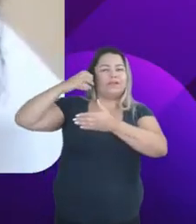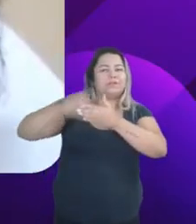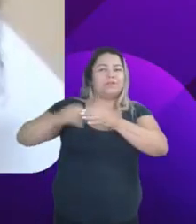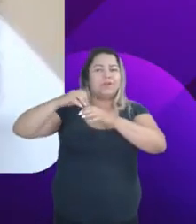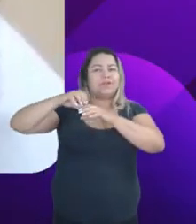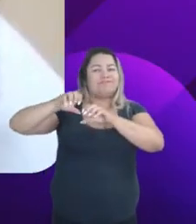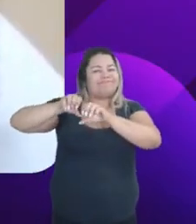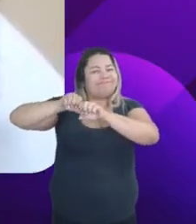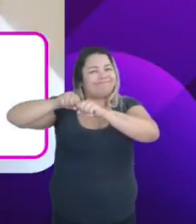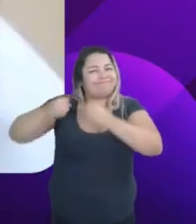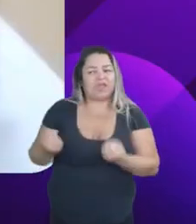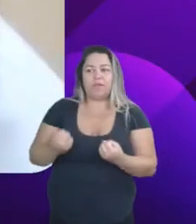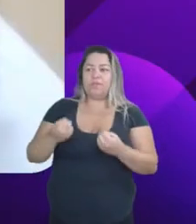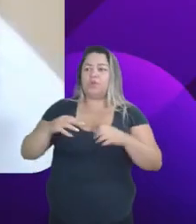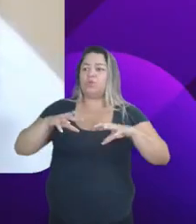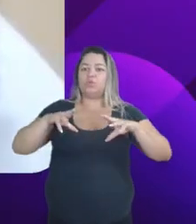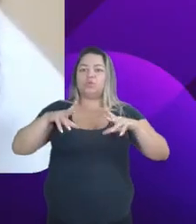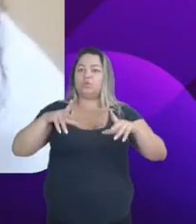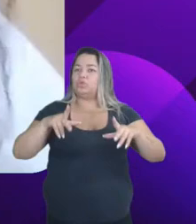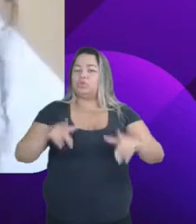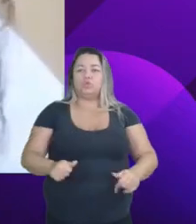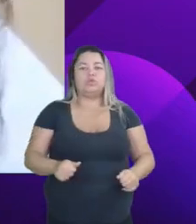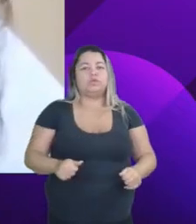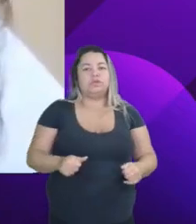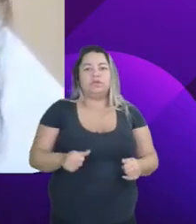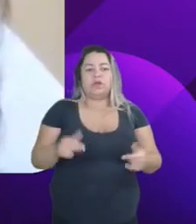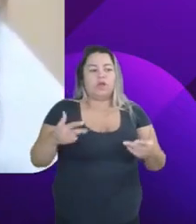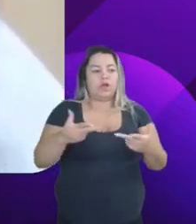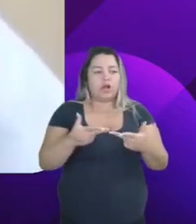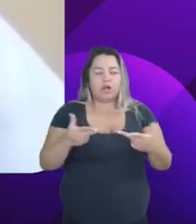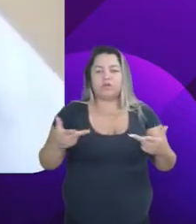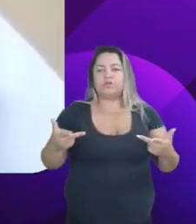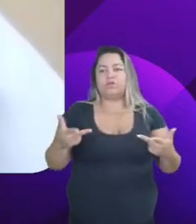meus móveis, tudo relacionado ao crime de dano,